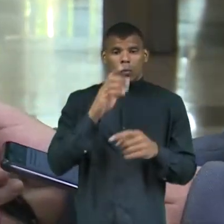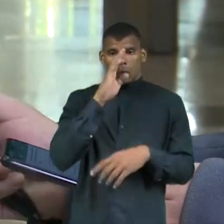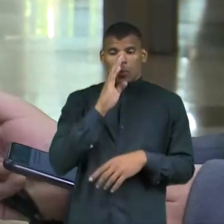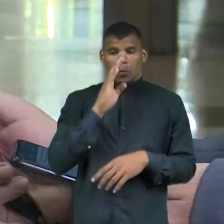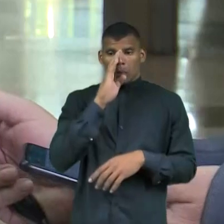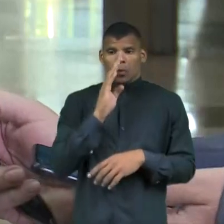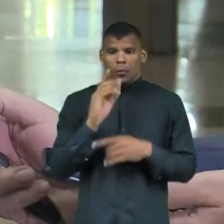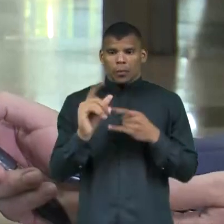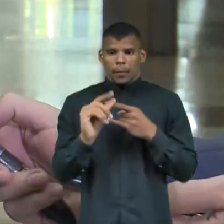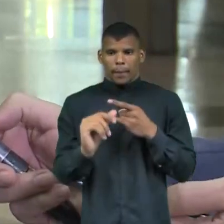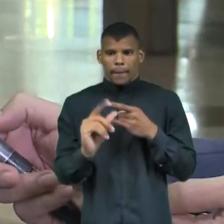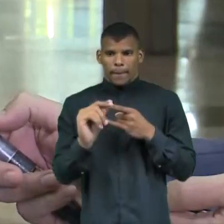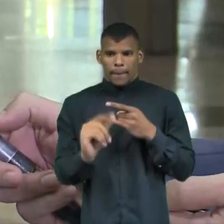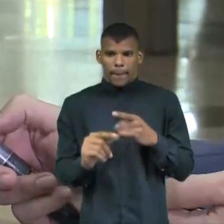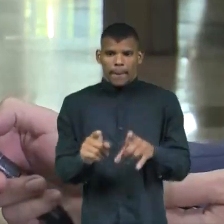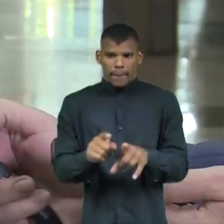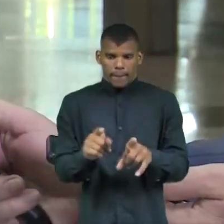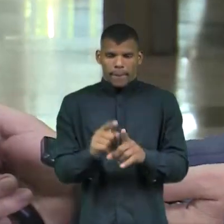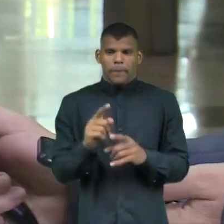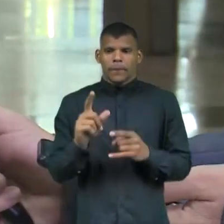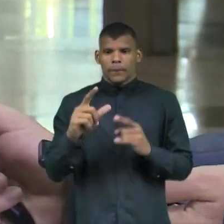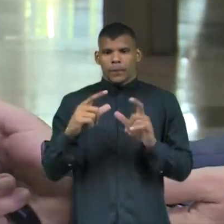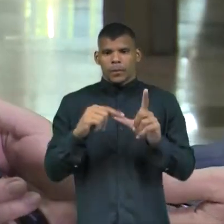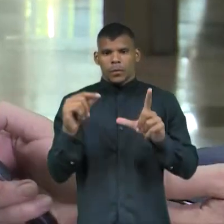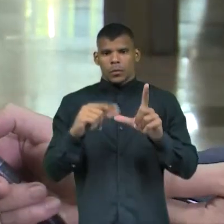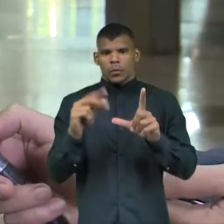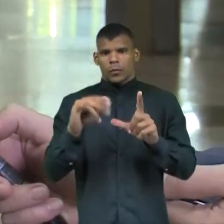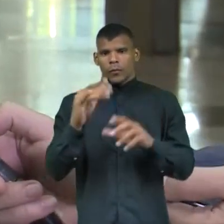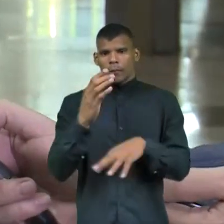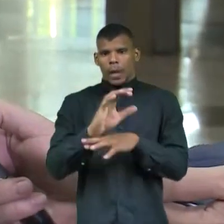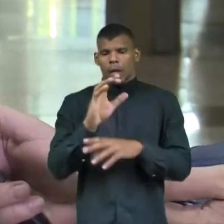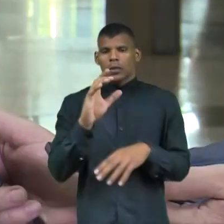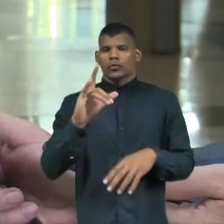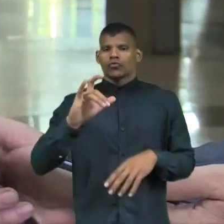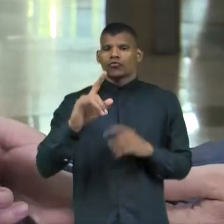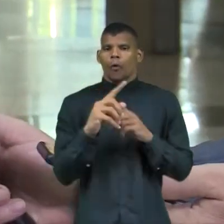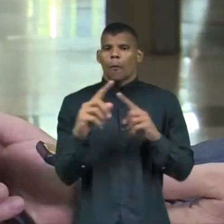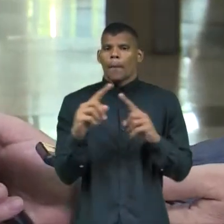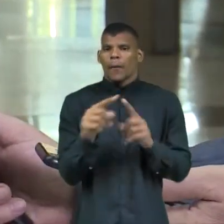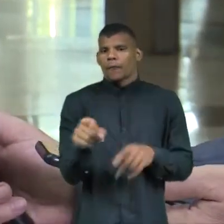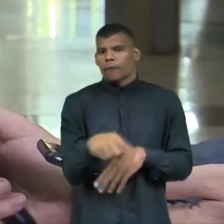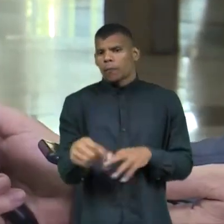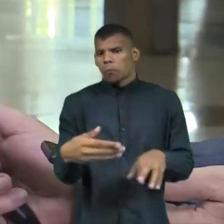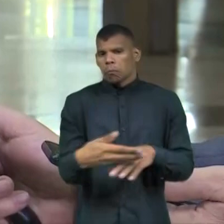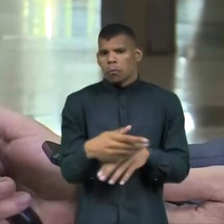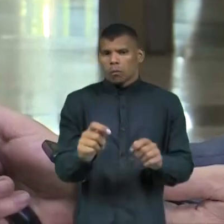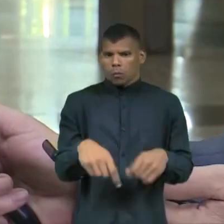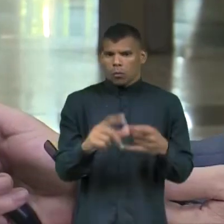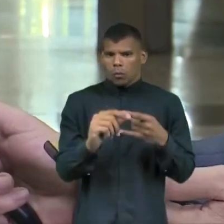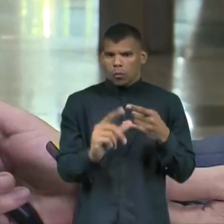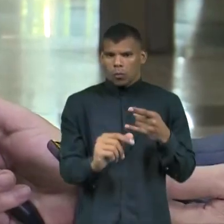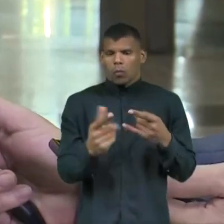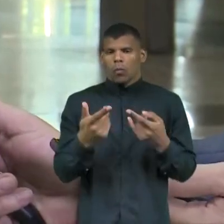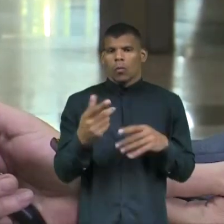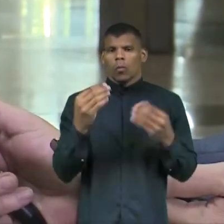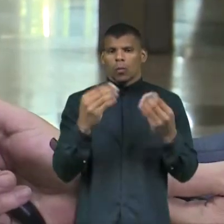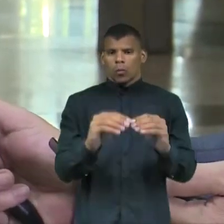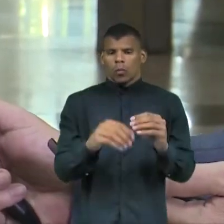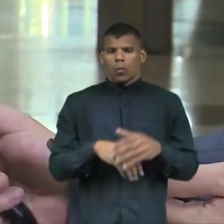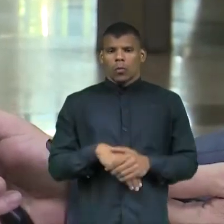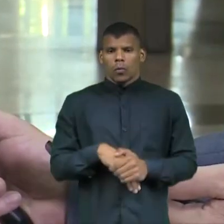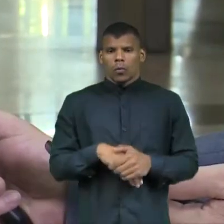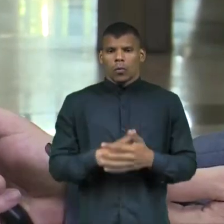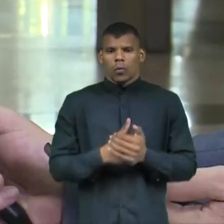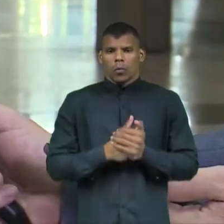YouTube. A gente vai disponibilizar um link pelo Instagram, tá? Mas, basicamente, vocês podem entrar no YouTube, digitar Instituto Atlântico. A live vai acontecer